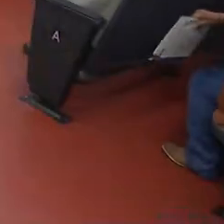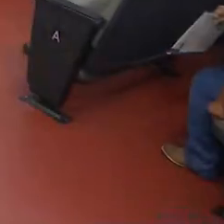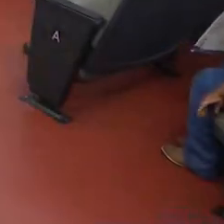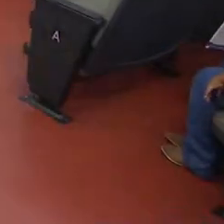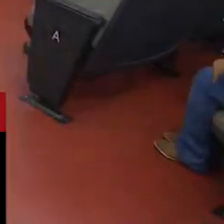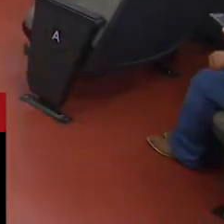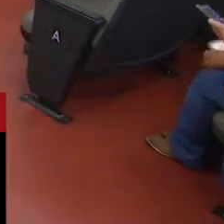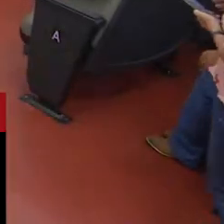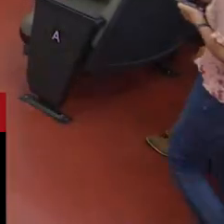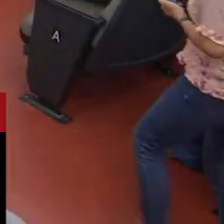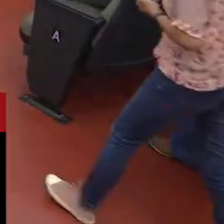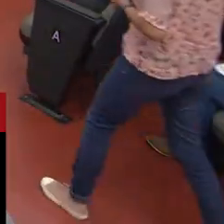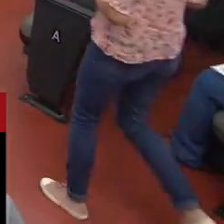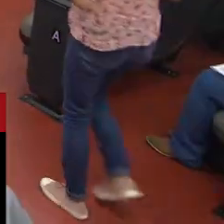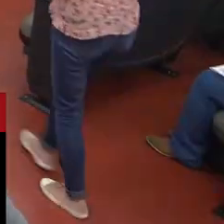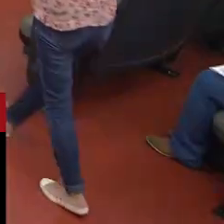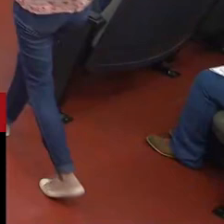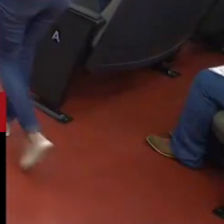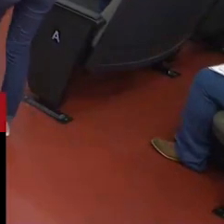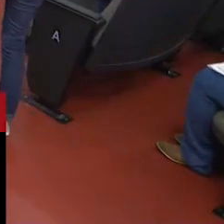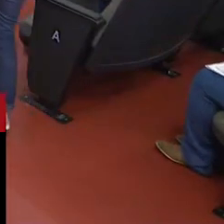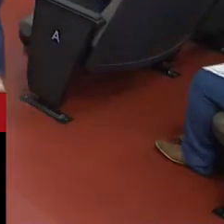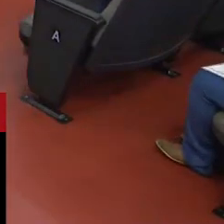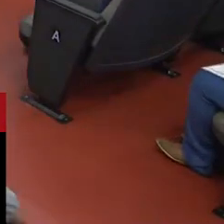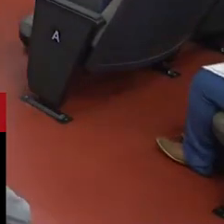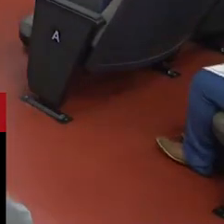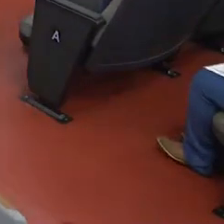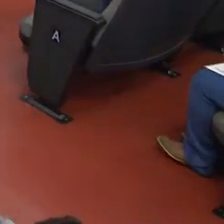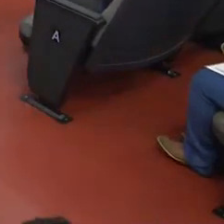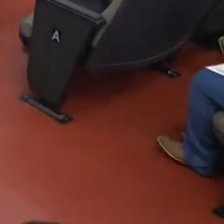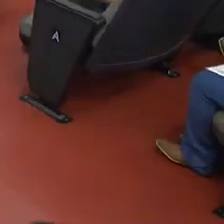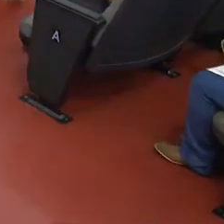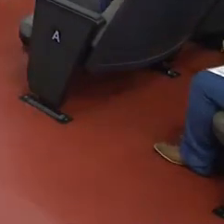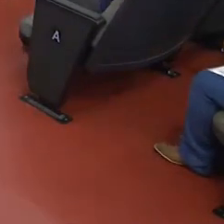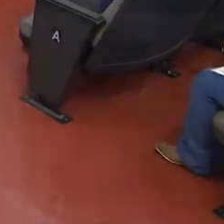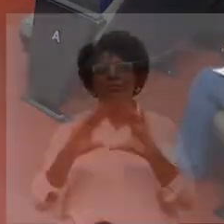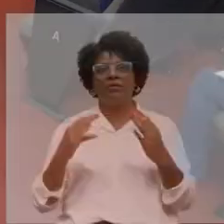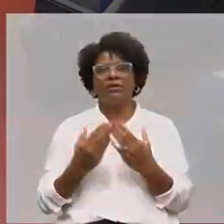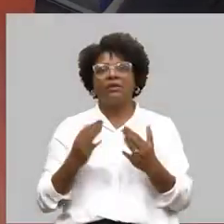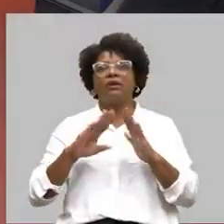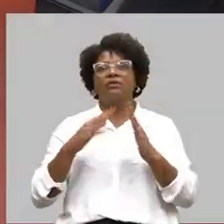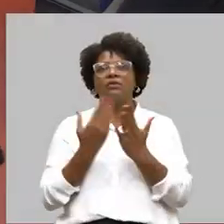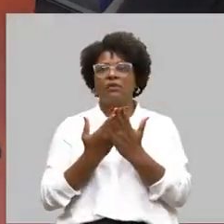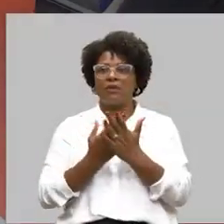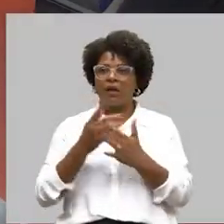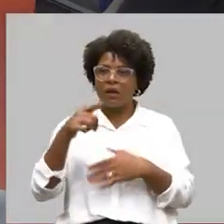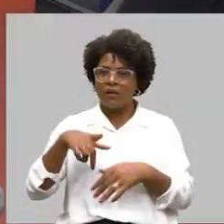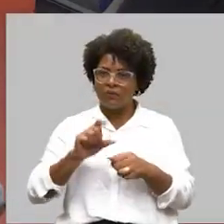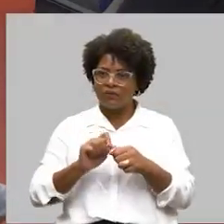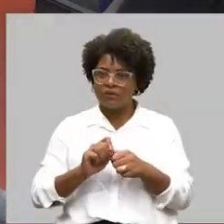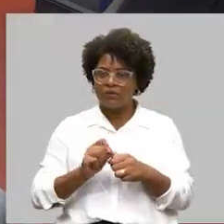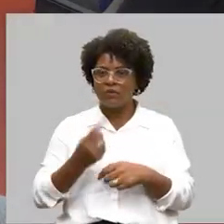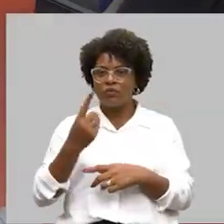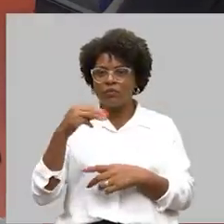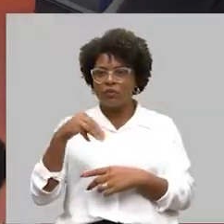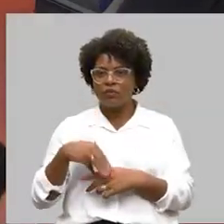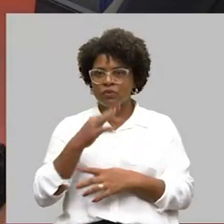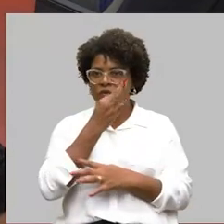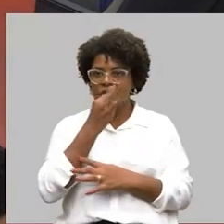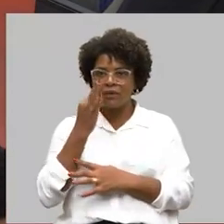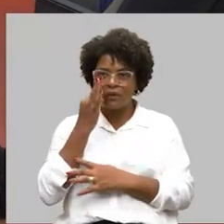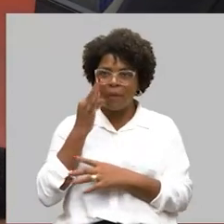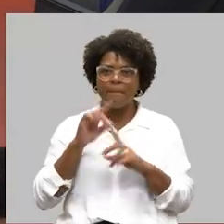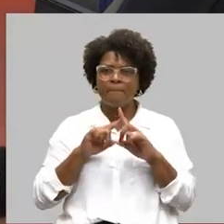nosso abraço e solidariedade à comunidade escolar Aqui nós fizemos um minuto de silêncio em solidariedade Mas nós vamos